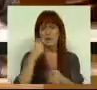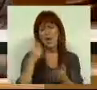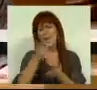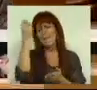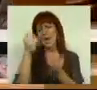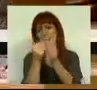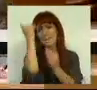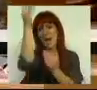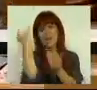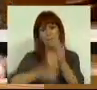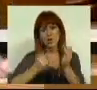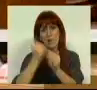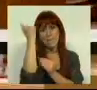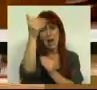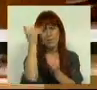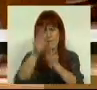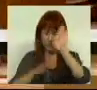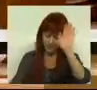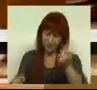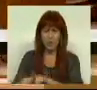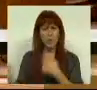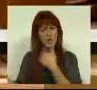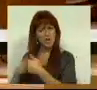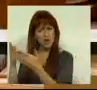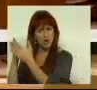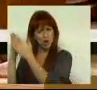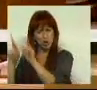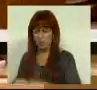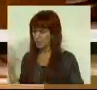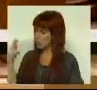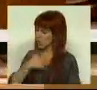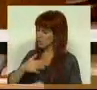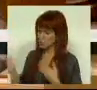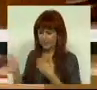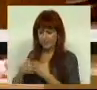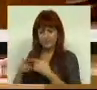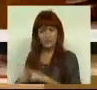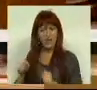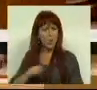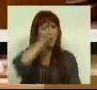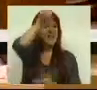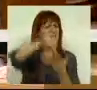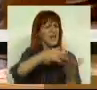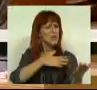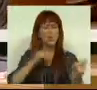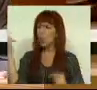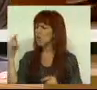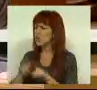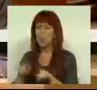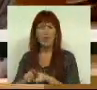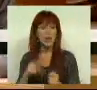pagar mais impostos. Ou seja, encerram-se escolas, unidades de saúde. Vamos a um centro de saúde ou uma